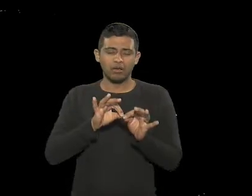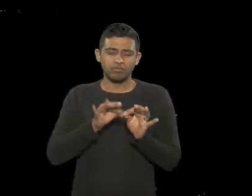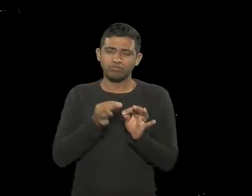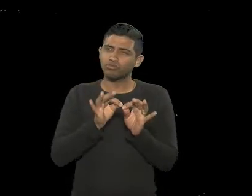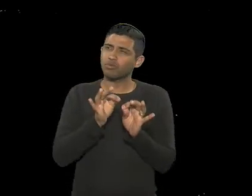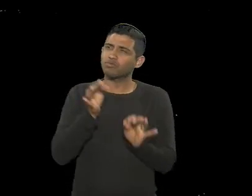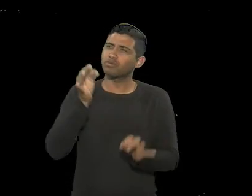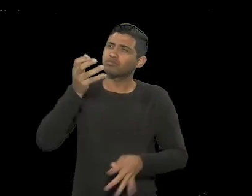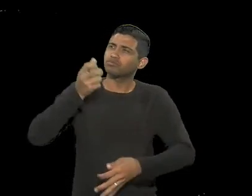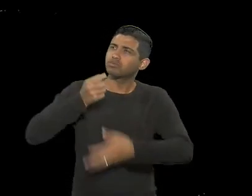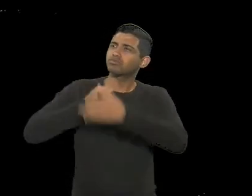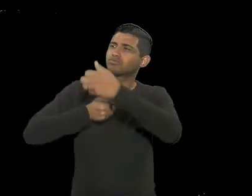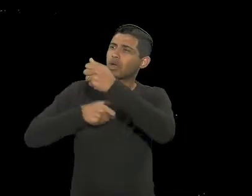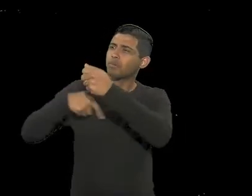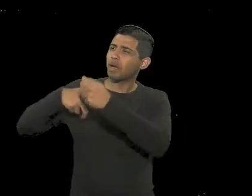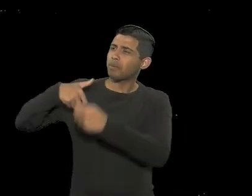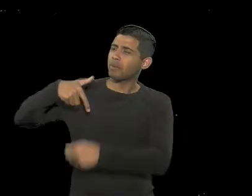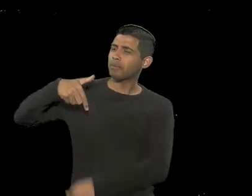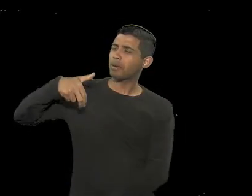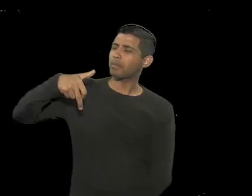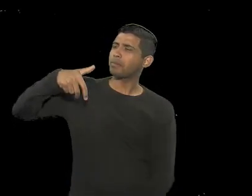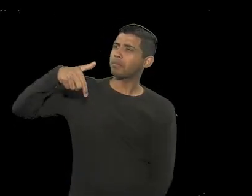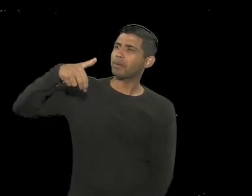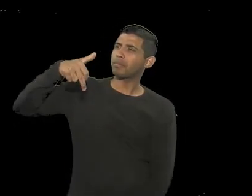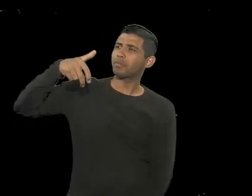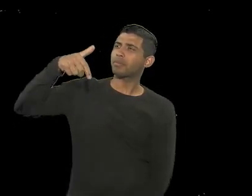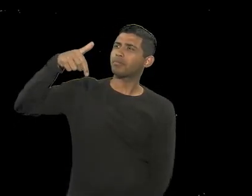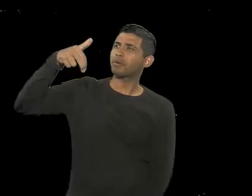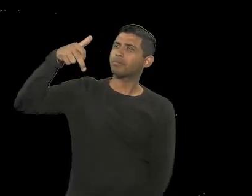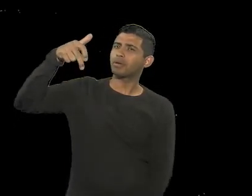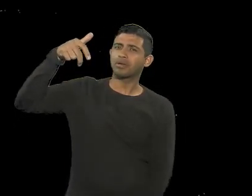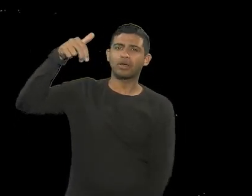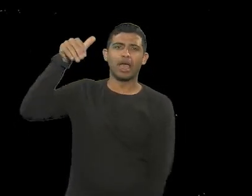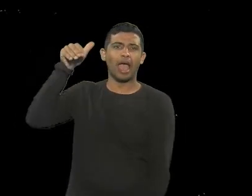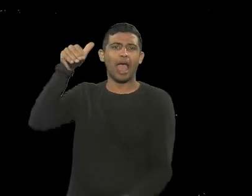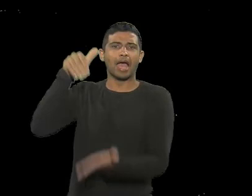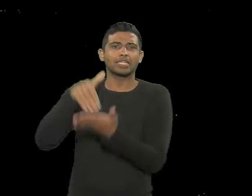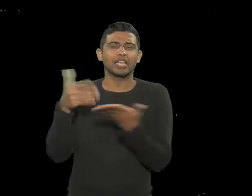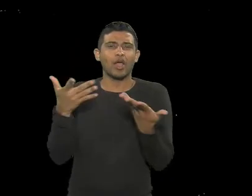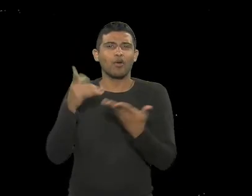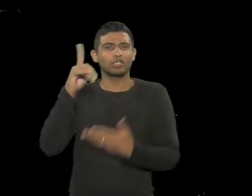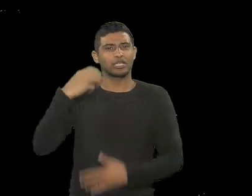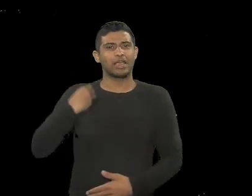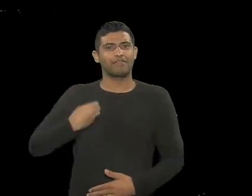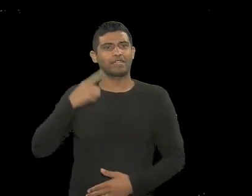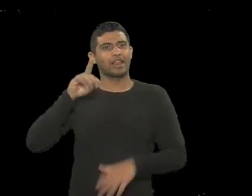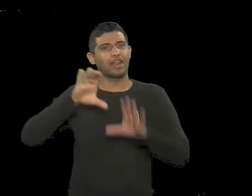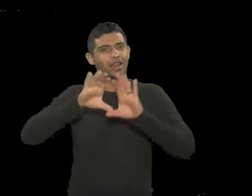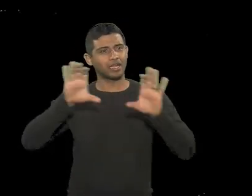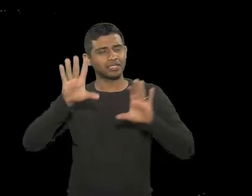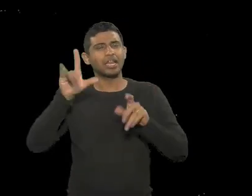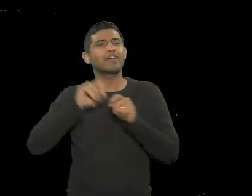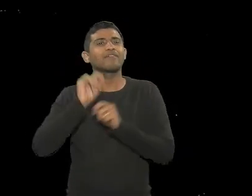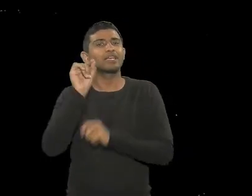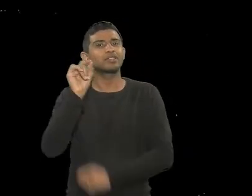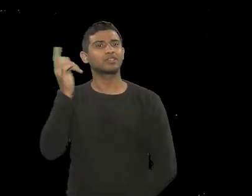comprido e foi subindo, subindo, subindo. E até hoje ela mora lá.